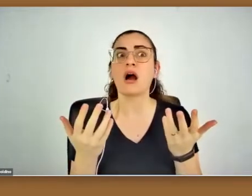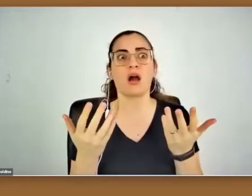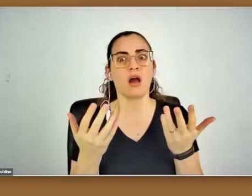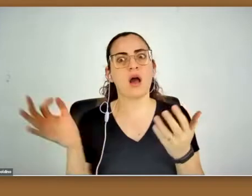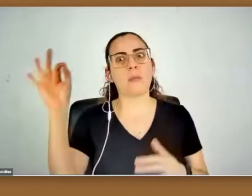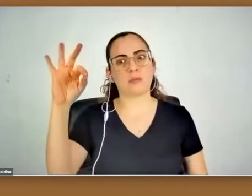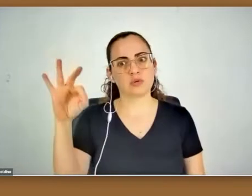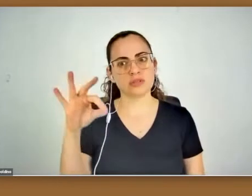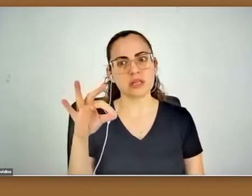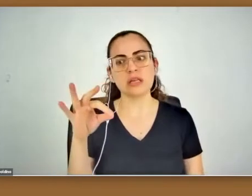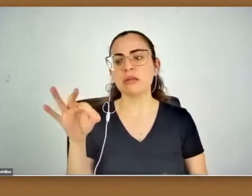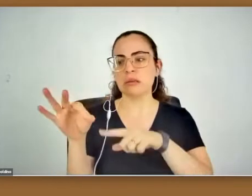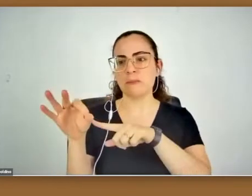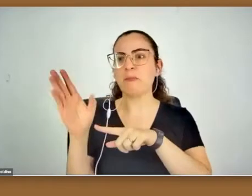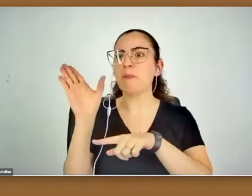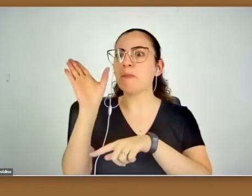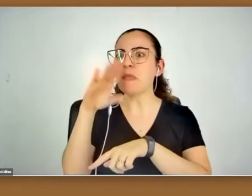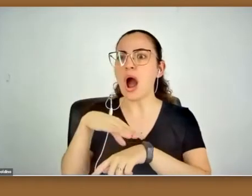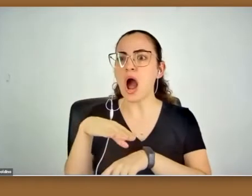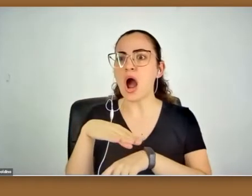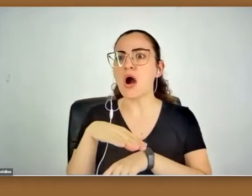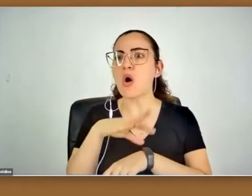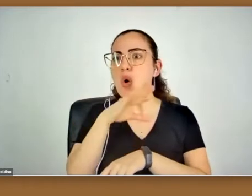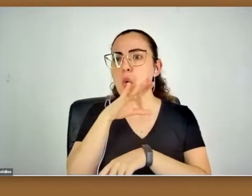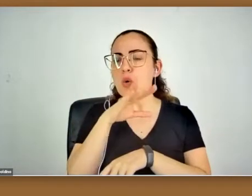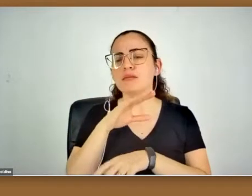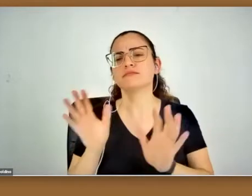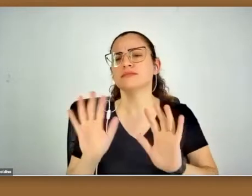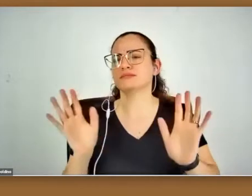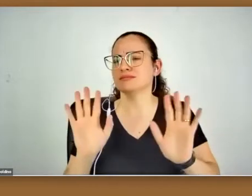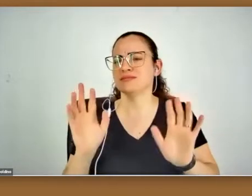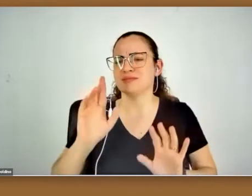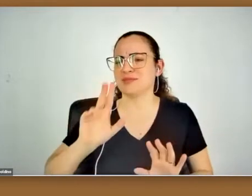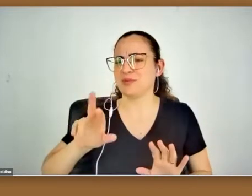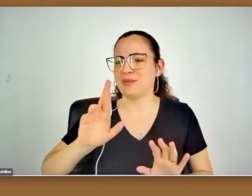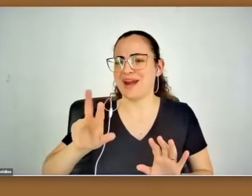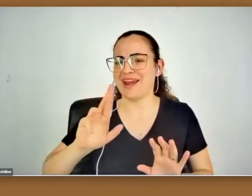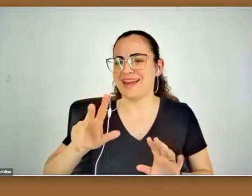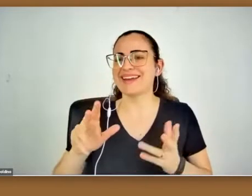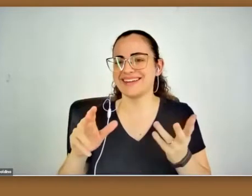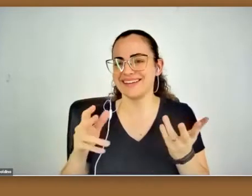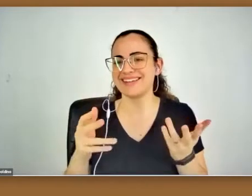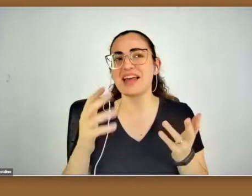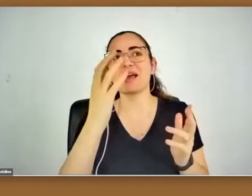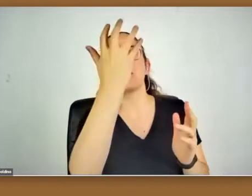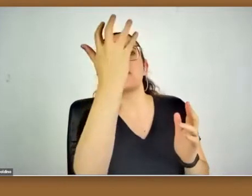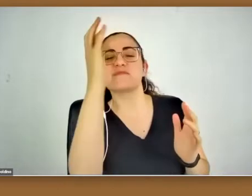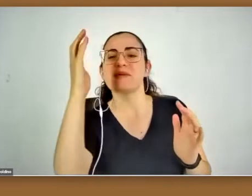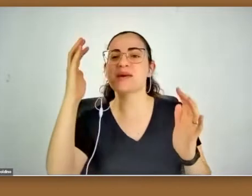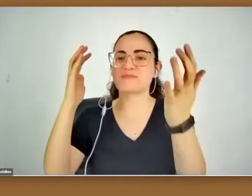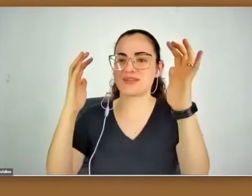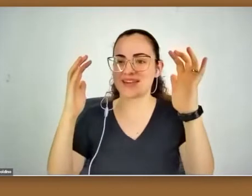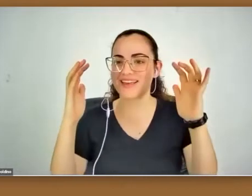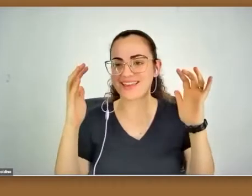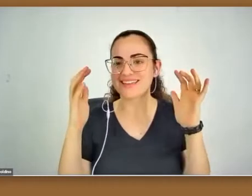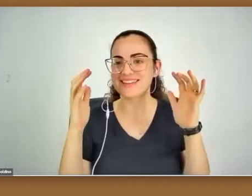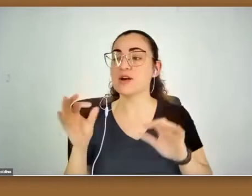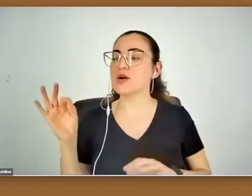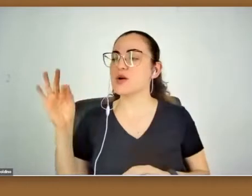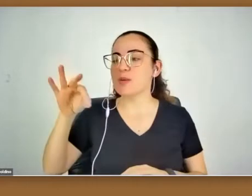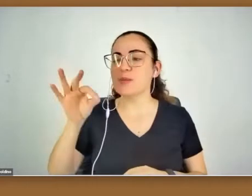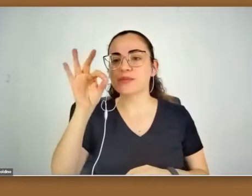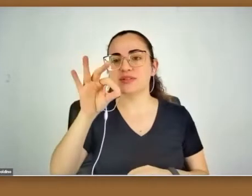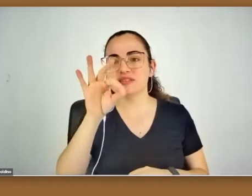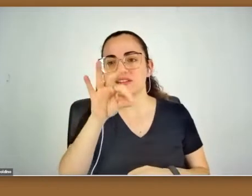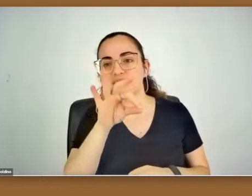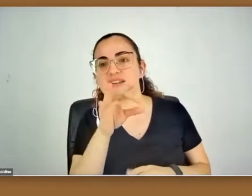tem o seu papel no meio ambiente. E outra, né? Quando ele faz, né, essa alimentação